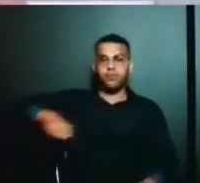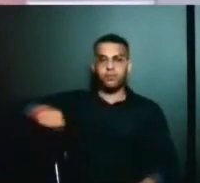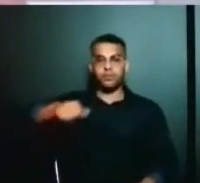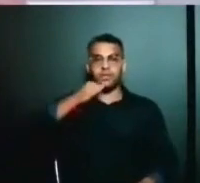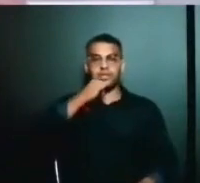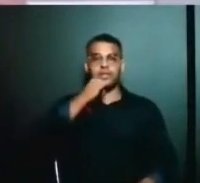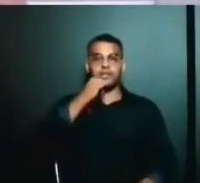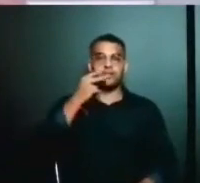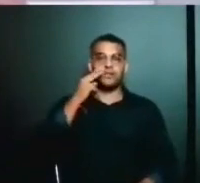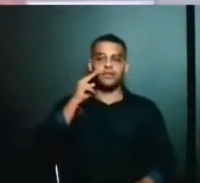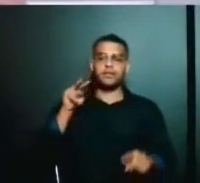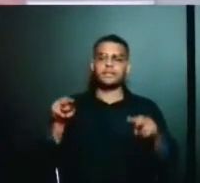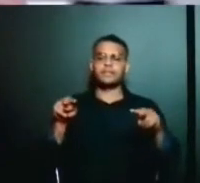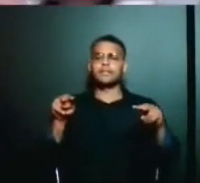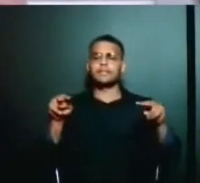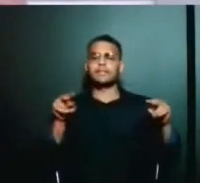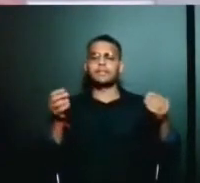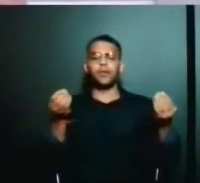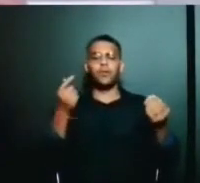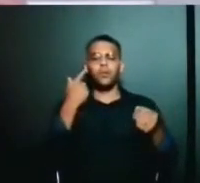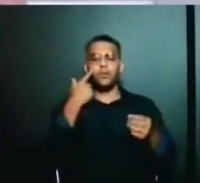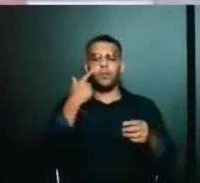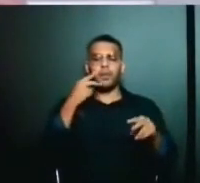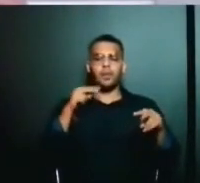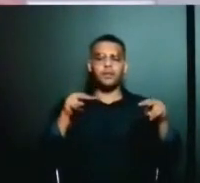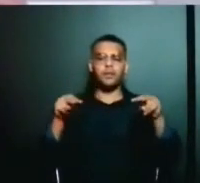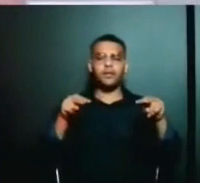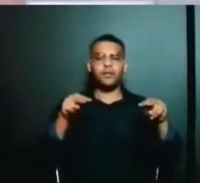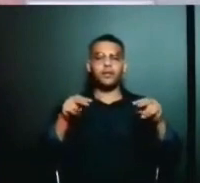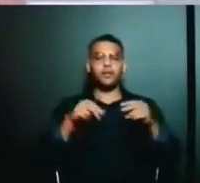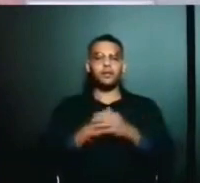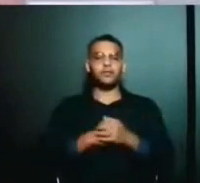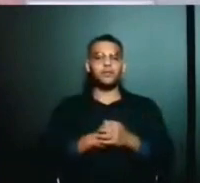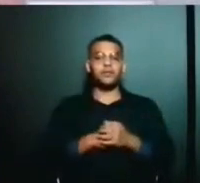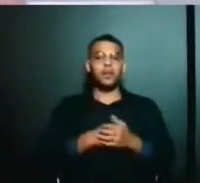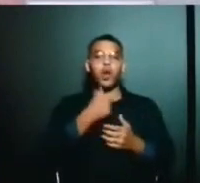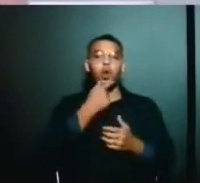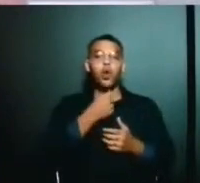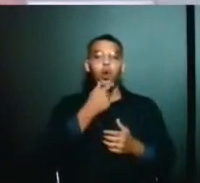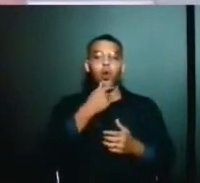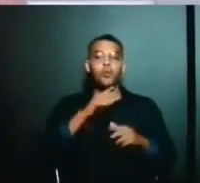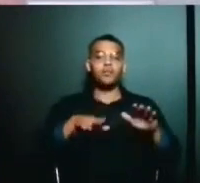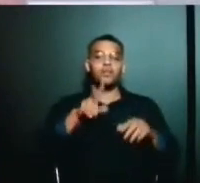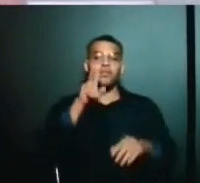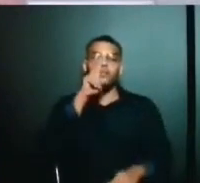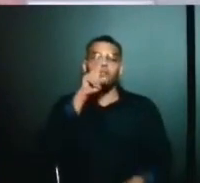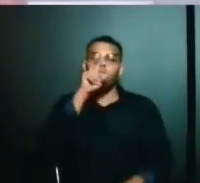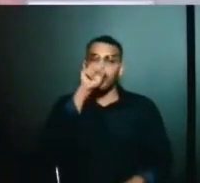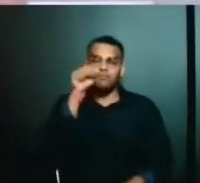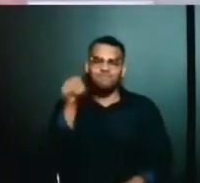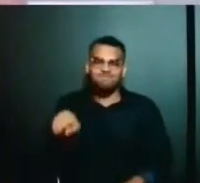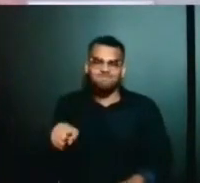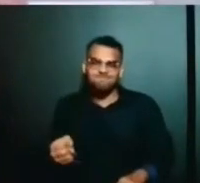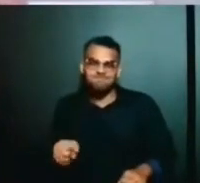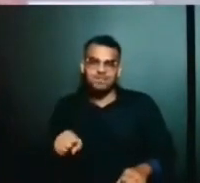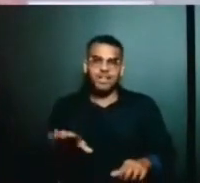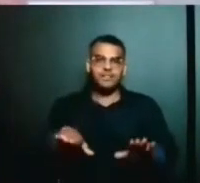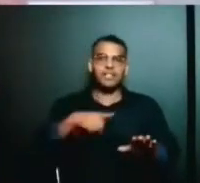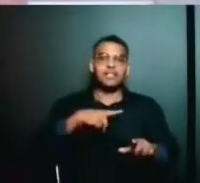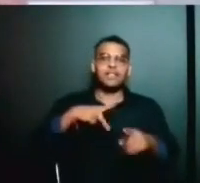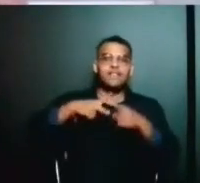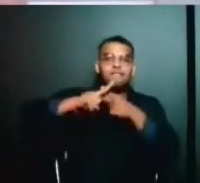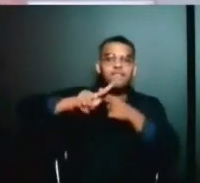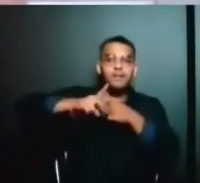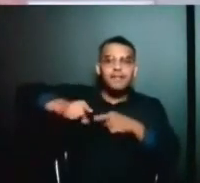avó olhando como é que iam fazer aquilo. Ele ia ou na força, ou pegando alguma ferramenta